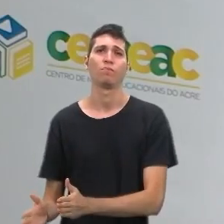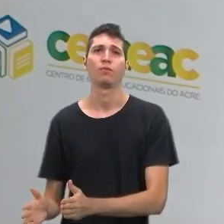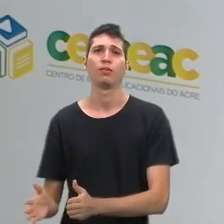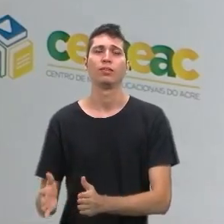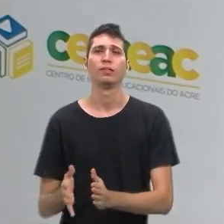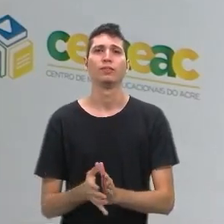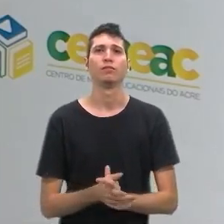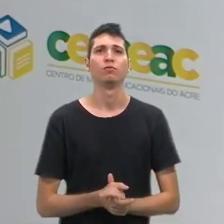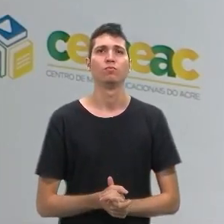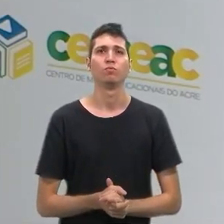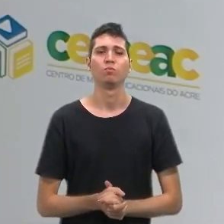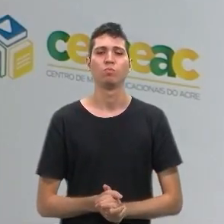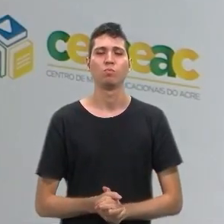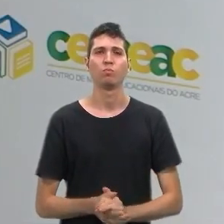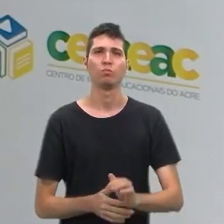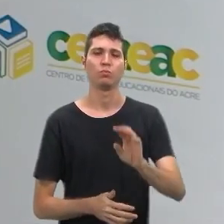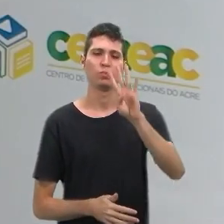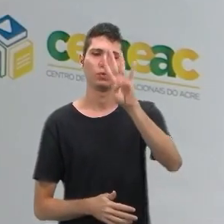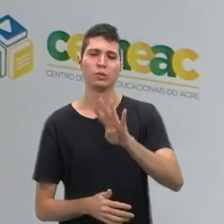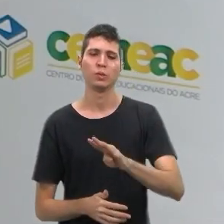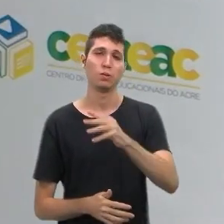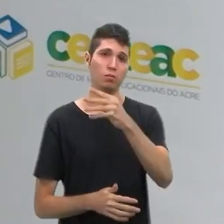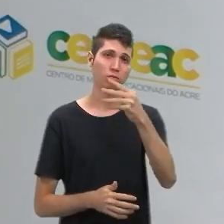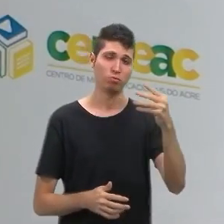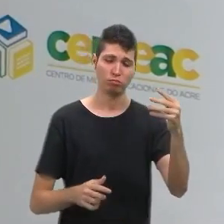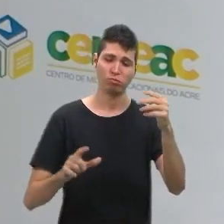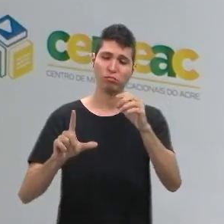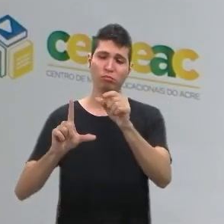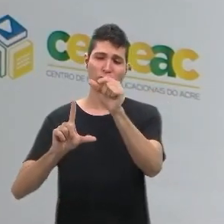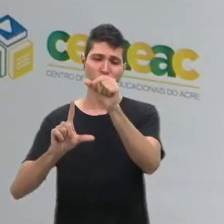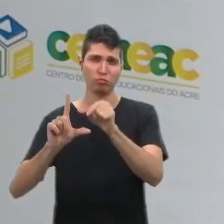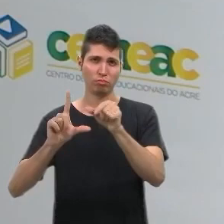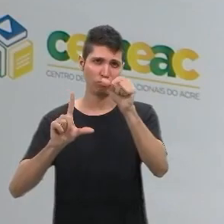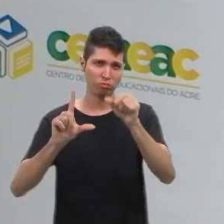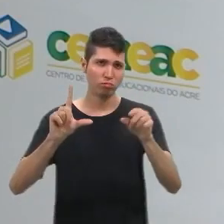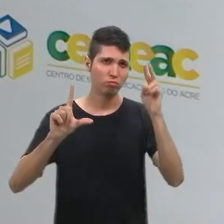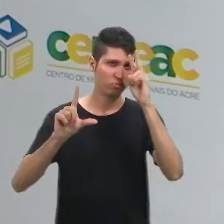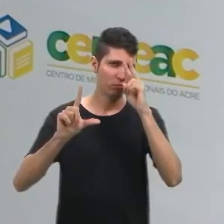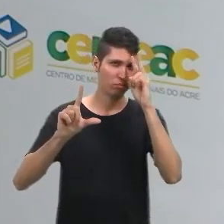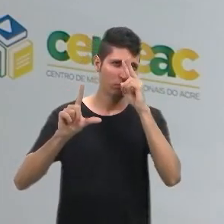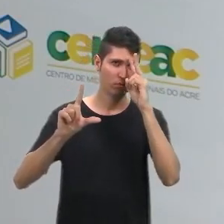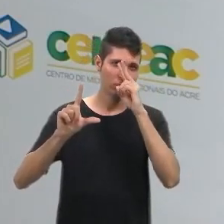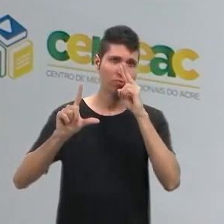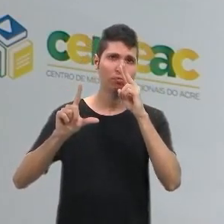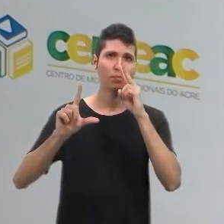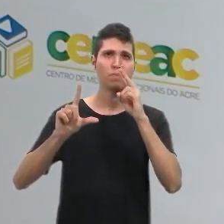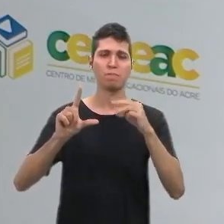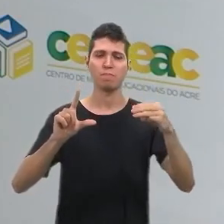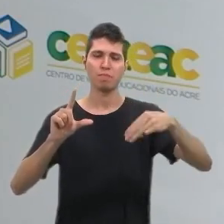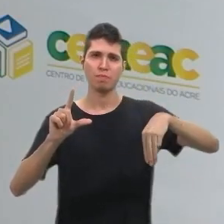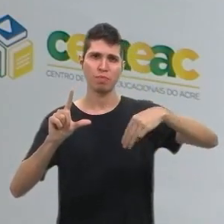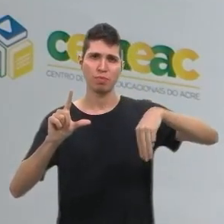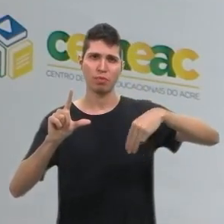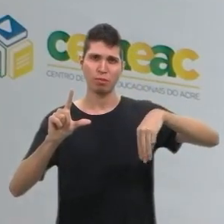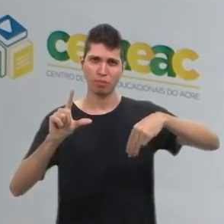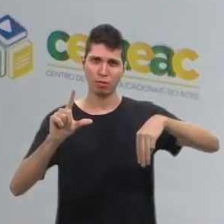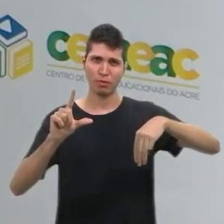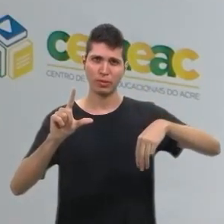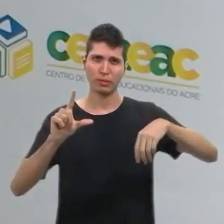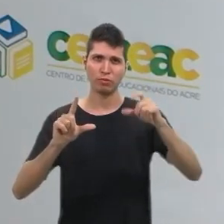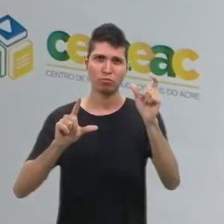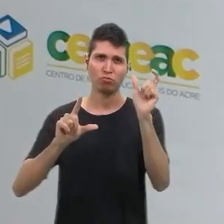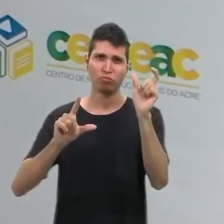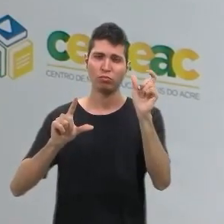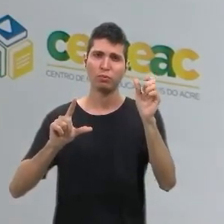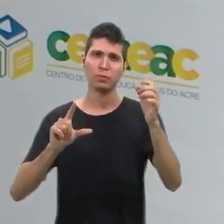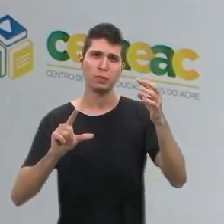que as informações são tabela, gráfico, né? Aí vários tipos de gráfico. A gente chama isso na matemática de tratamento da informação. Vamos a